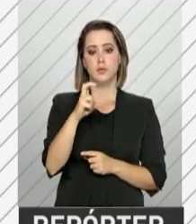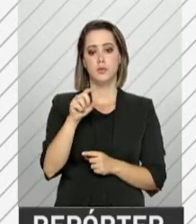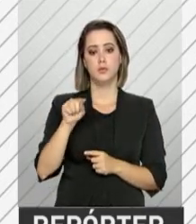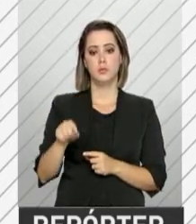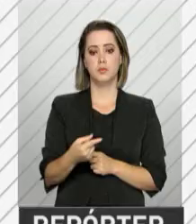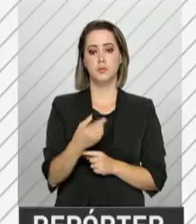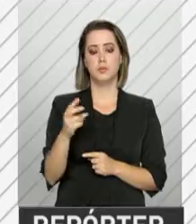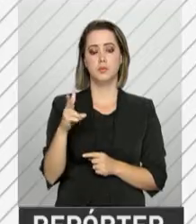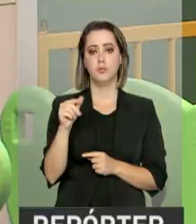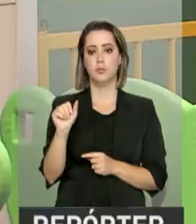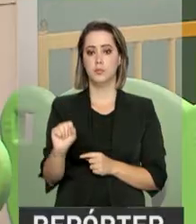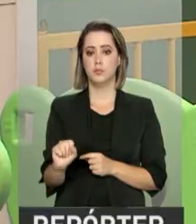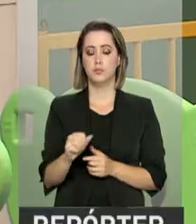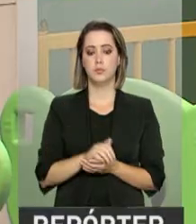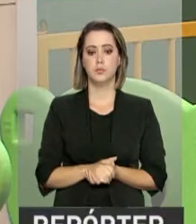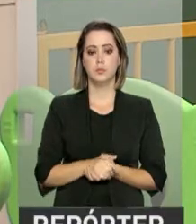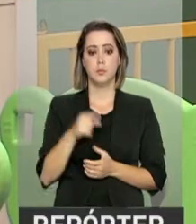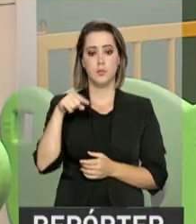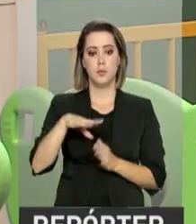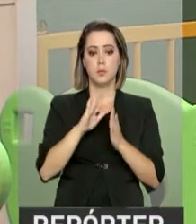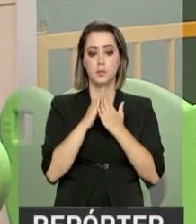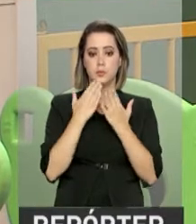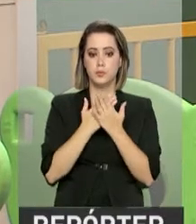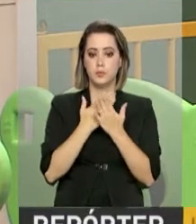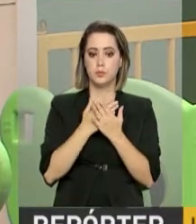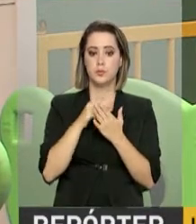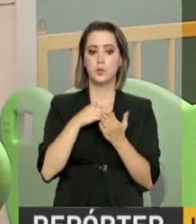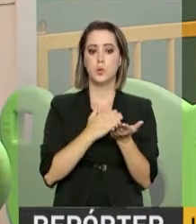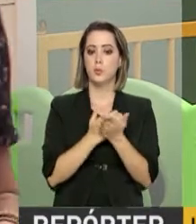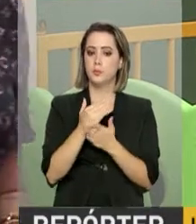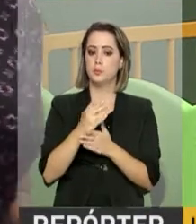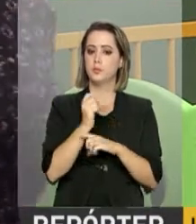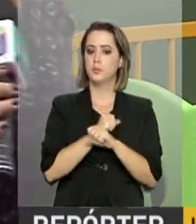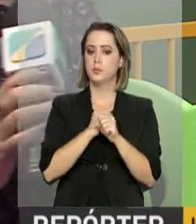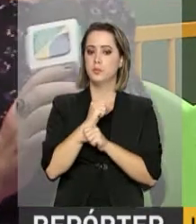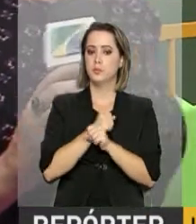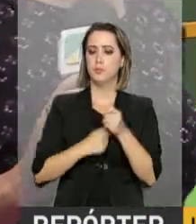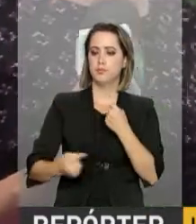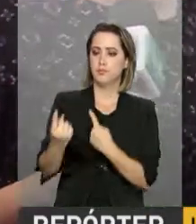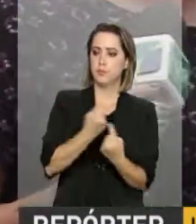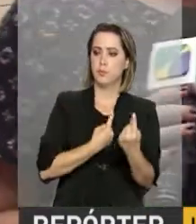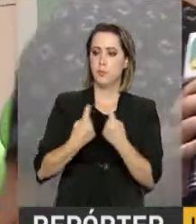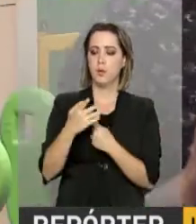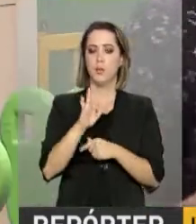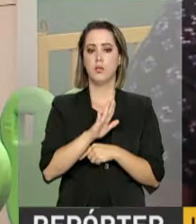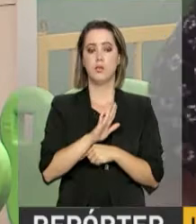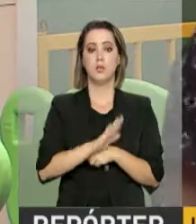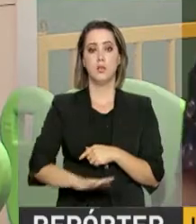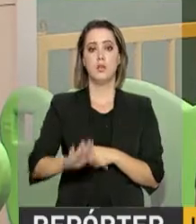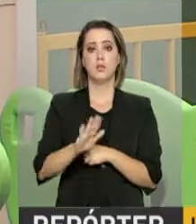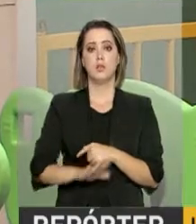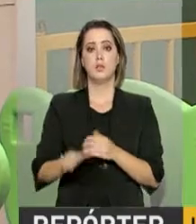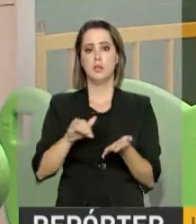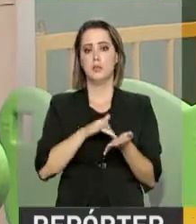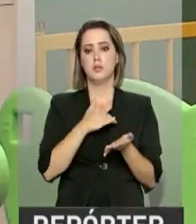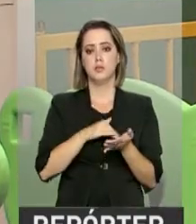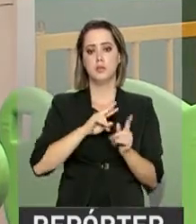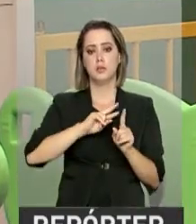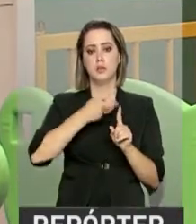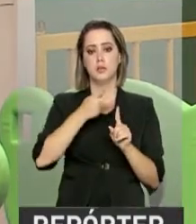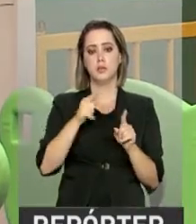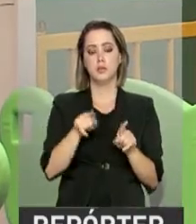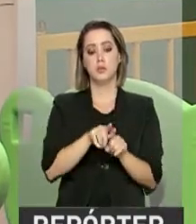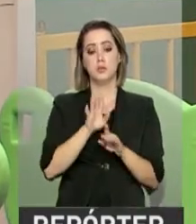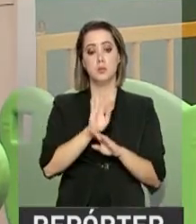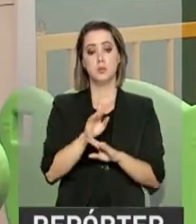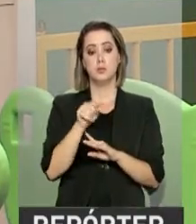35 mil vagas. Nesta escola, o ano começou movimentado. O número de crianças matriculadas dobrou e, para